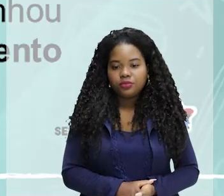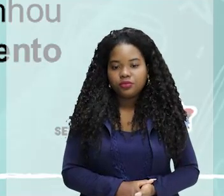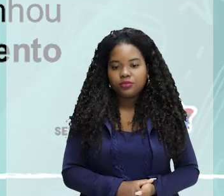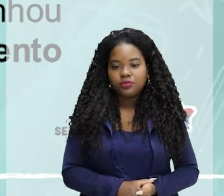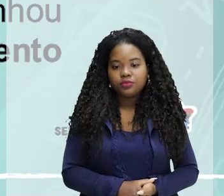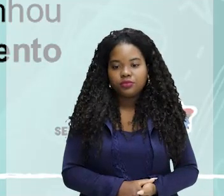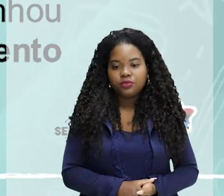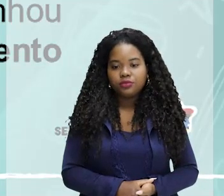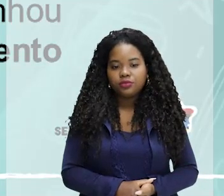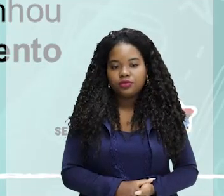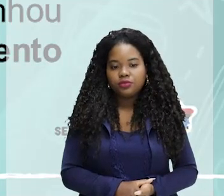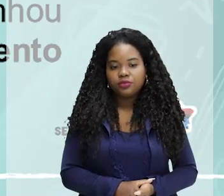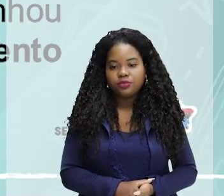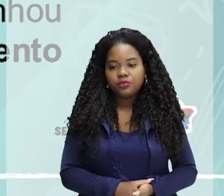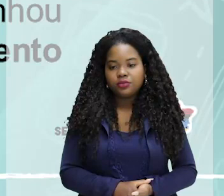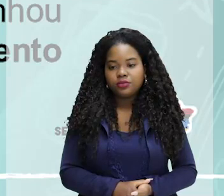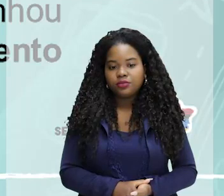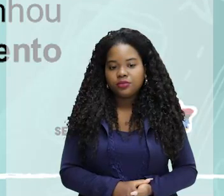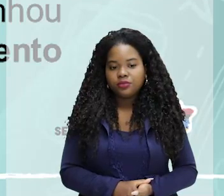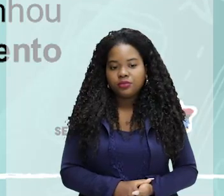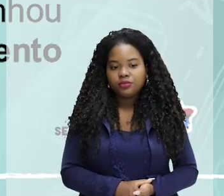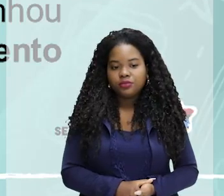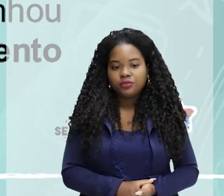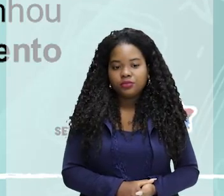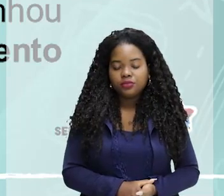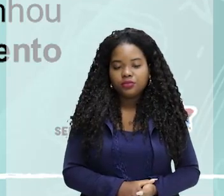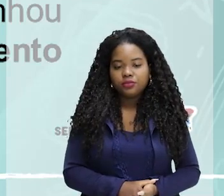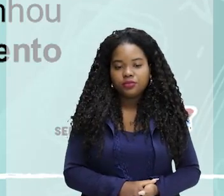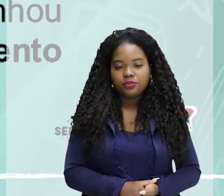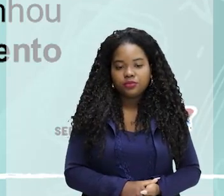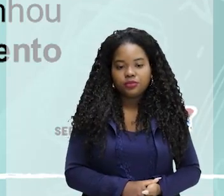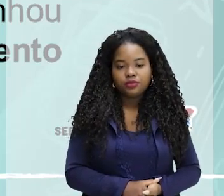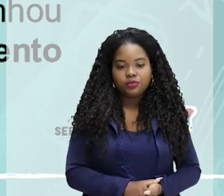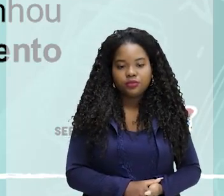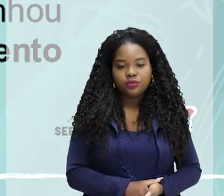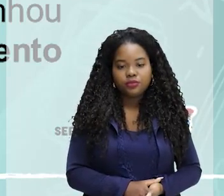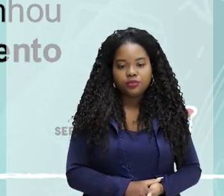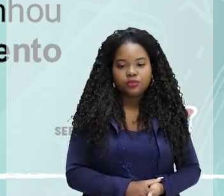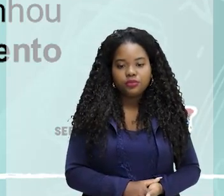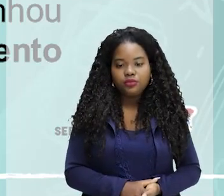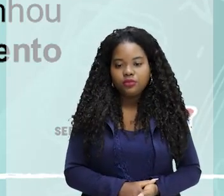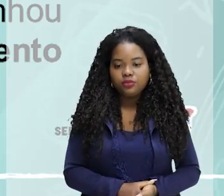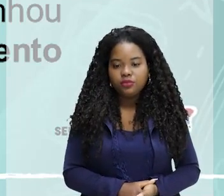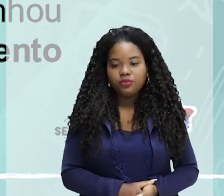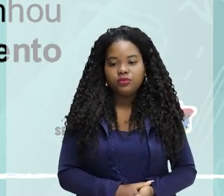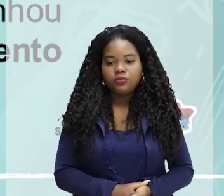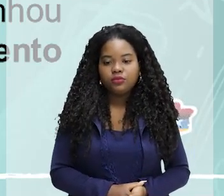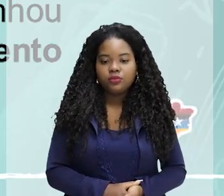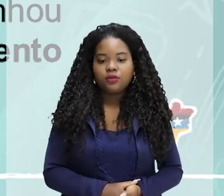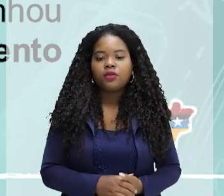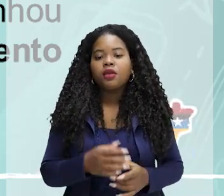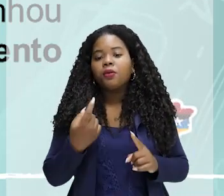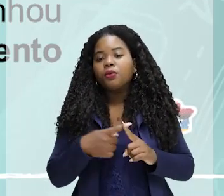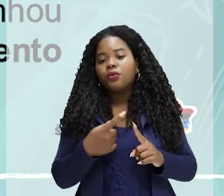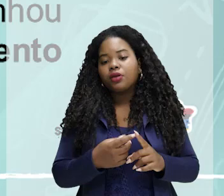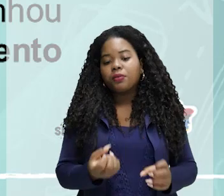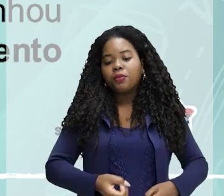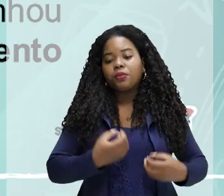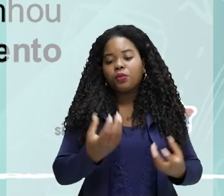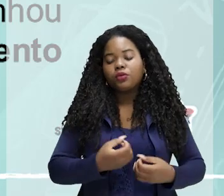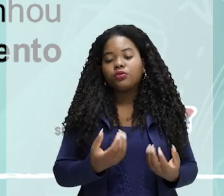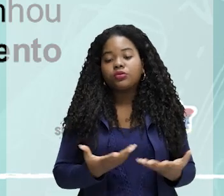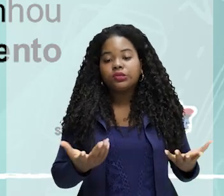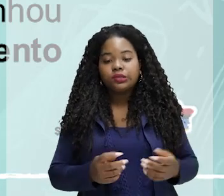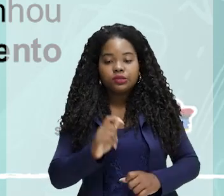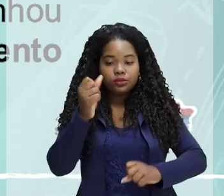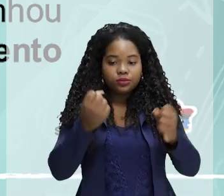No acúmulo de riquezas, né? E na extração dos recursos naturais de forma predatória. Para quê? Para produzir alguma coisa. No